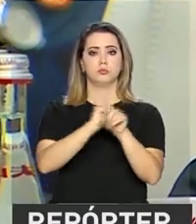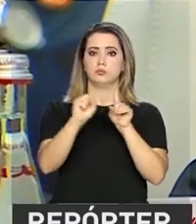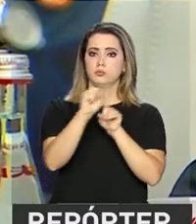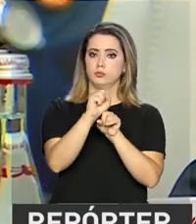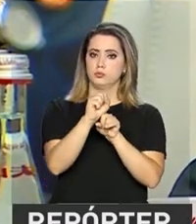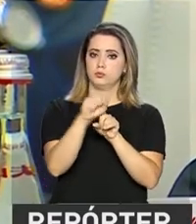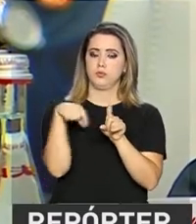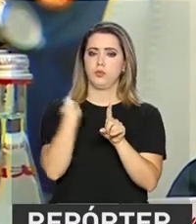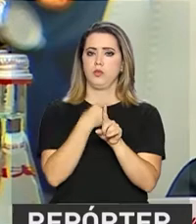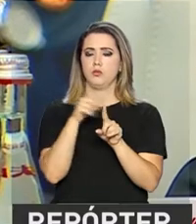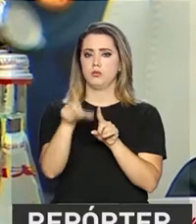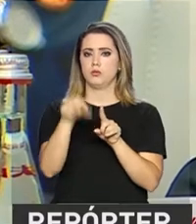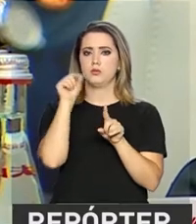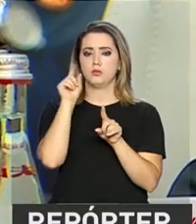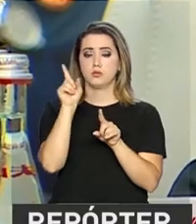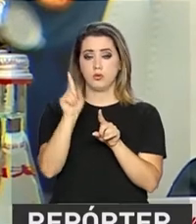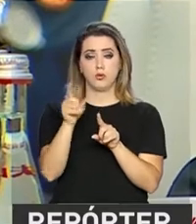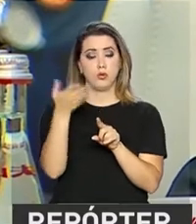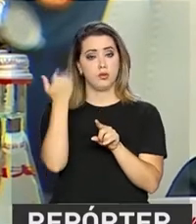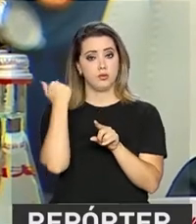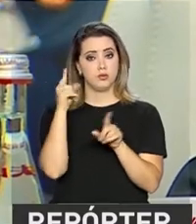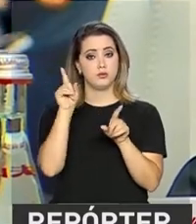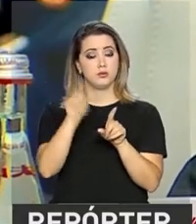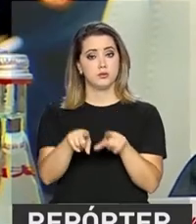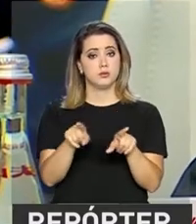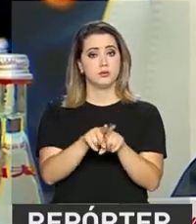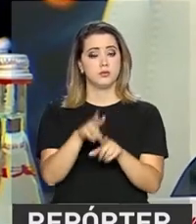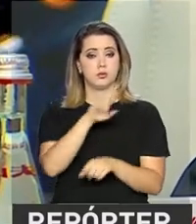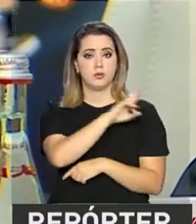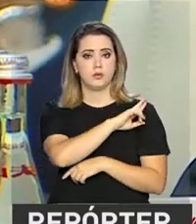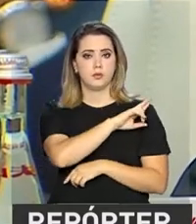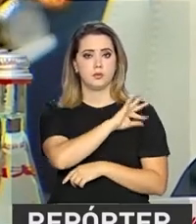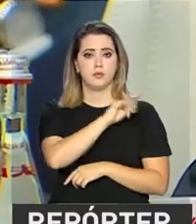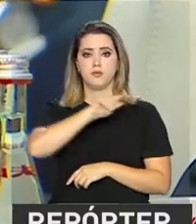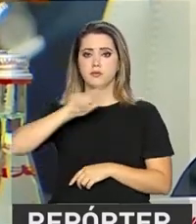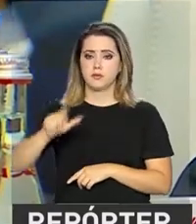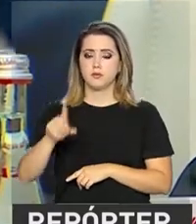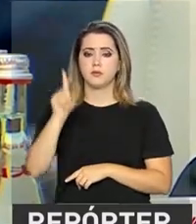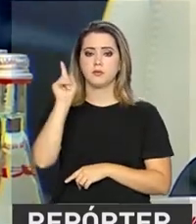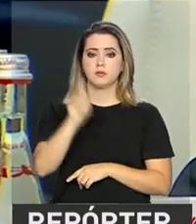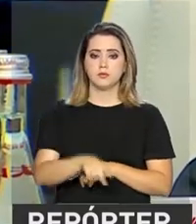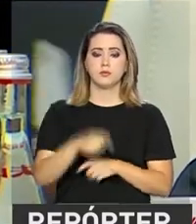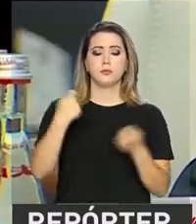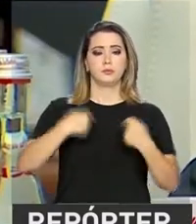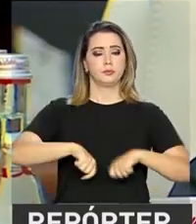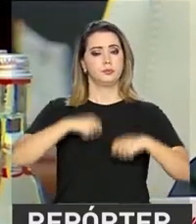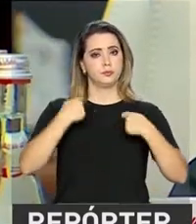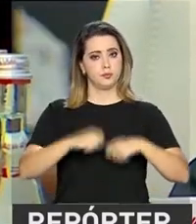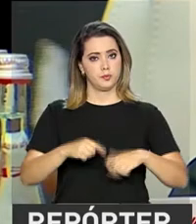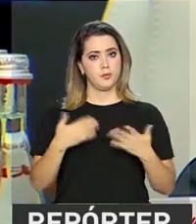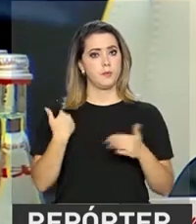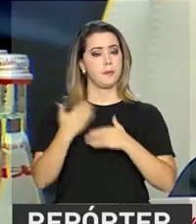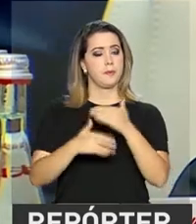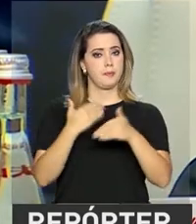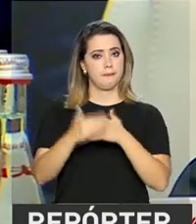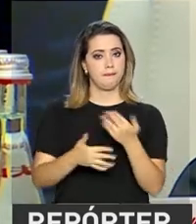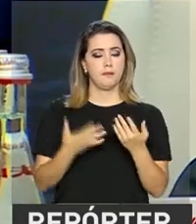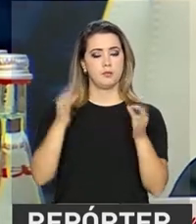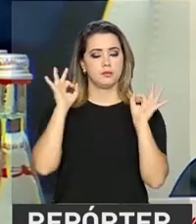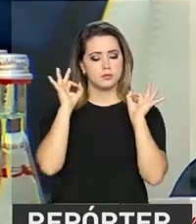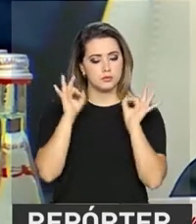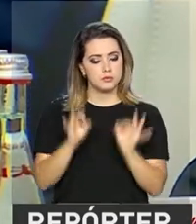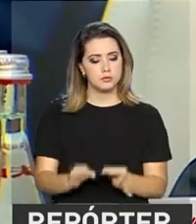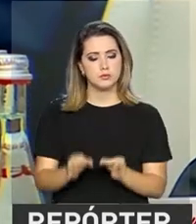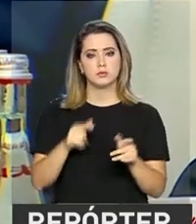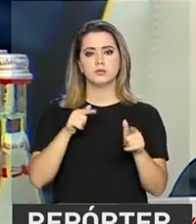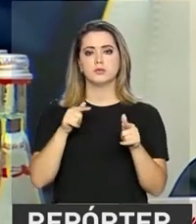pressuposto era, e segue sendo, o de que a responsabilidade fiscal é imprescindível para o efetivo